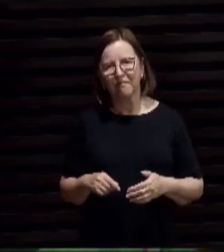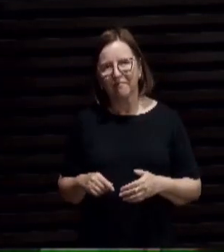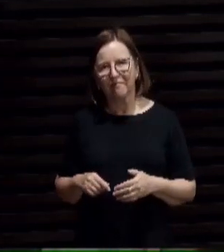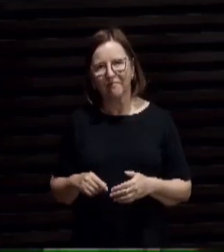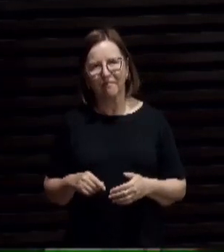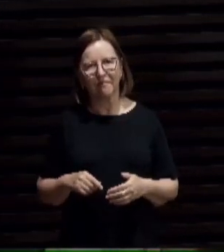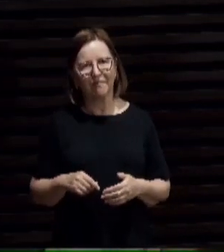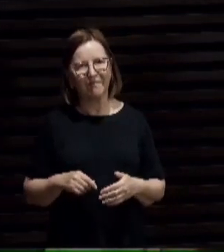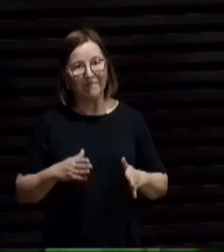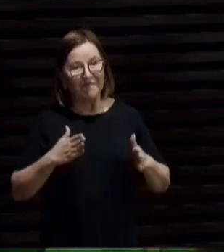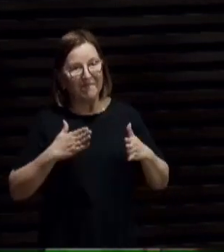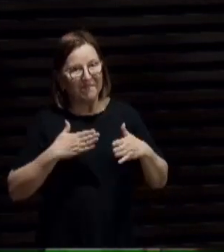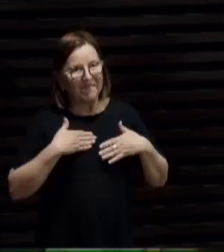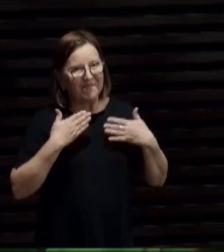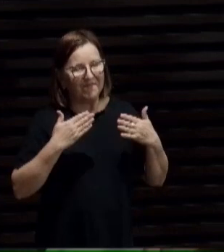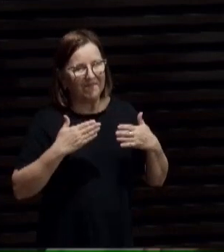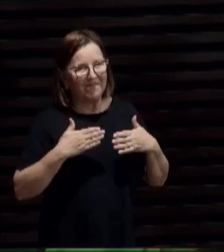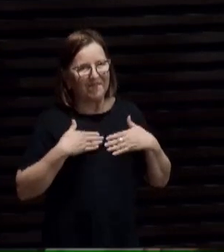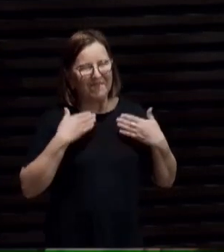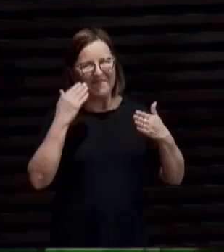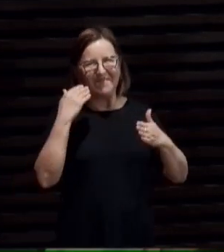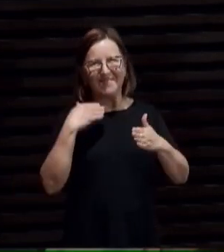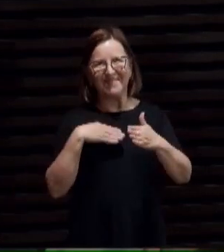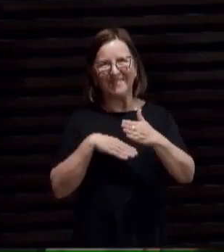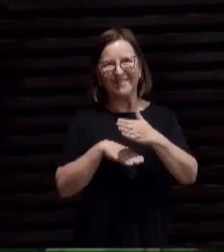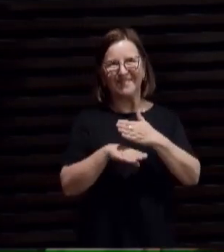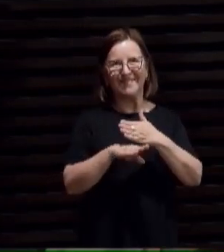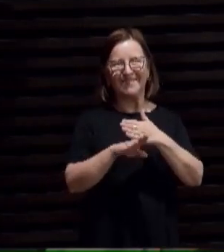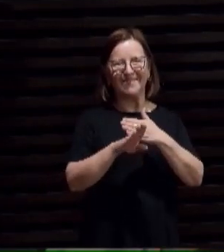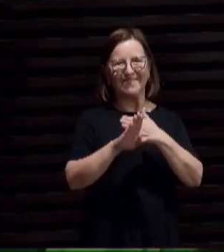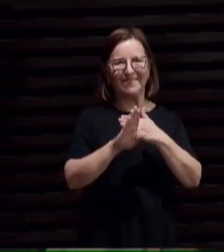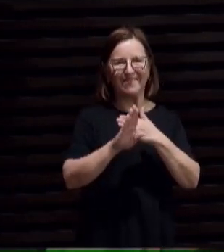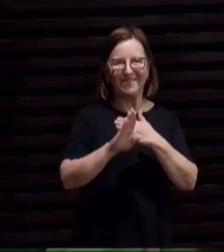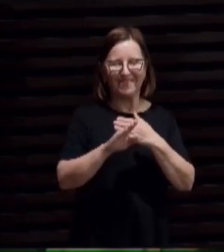condição, o crente vou me